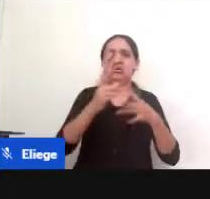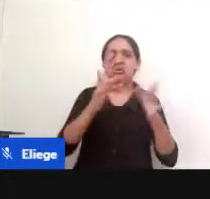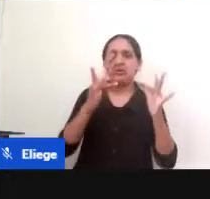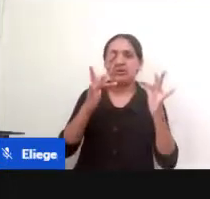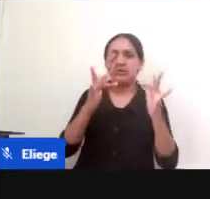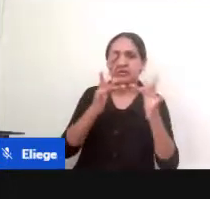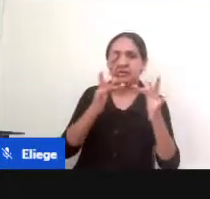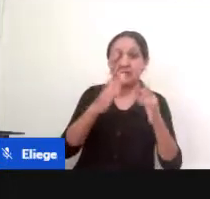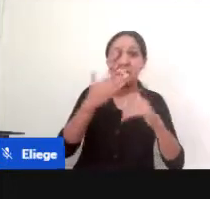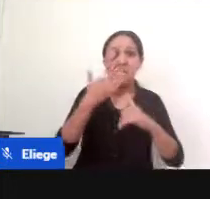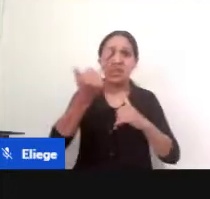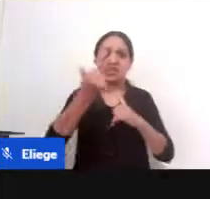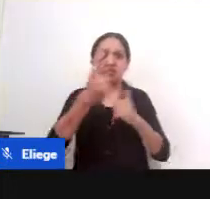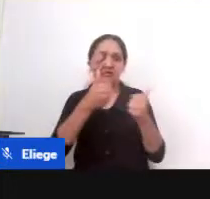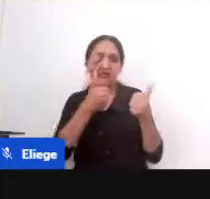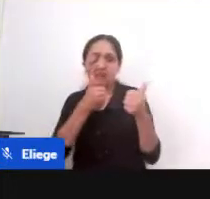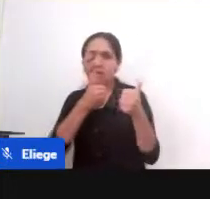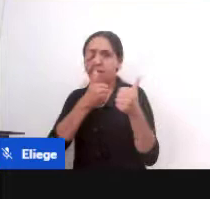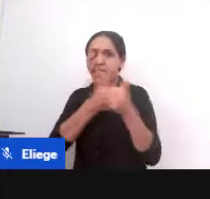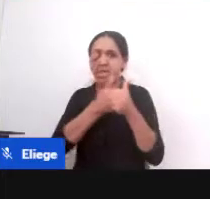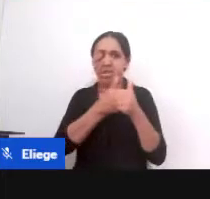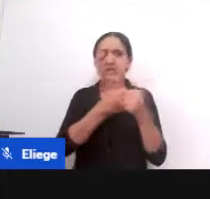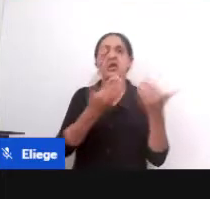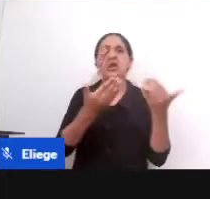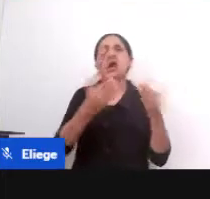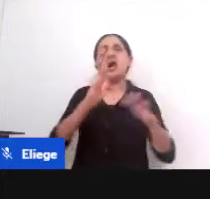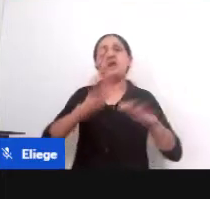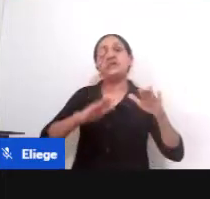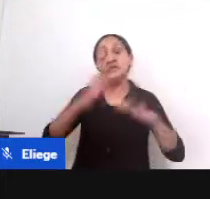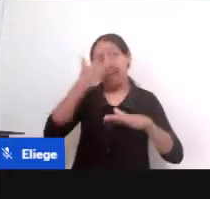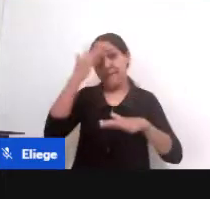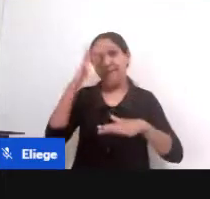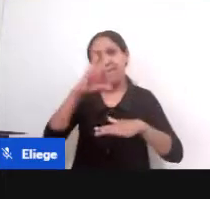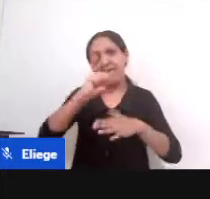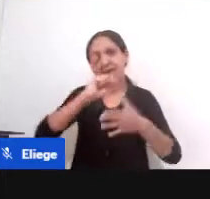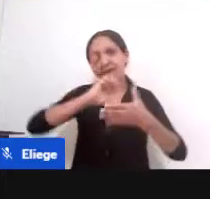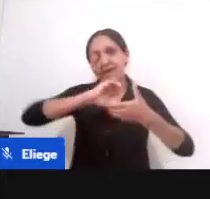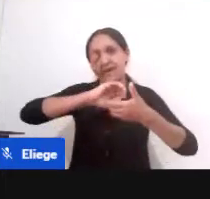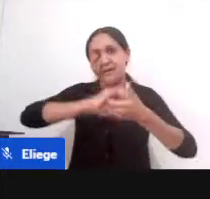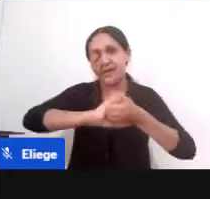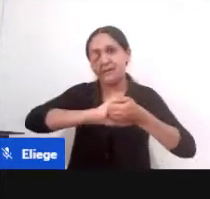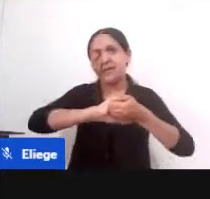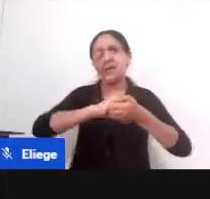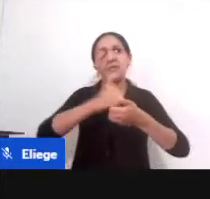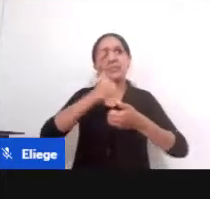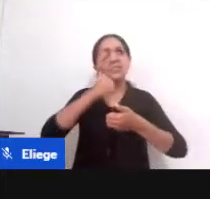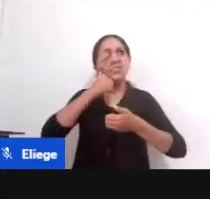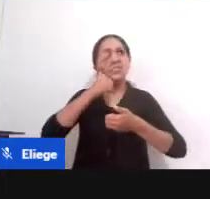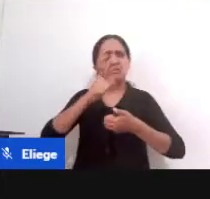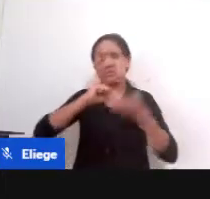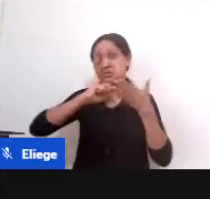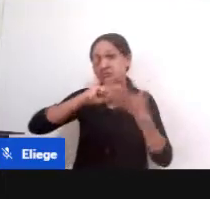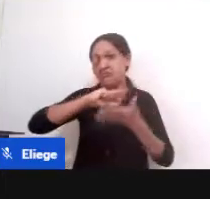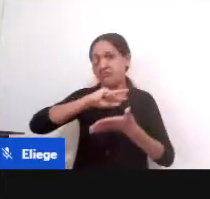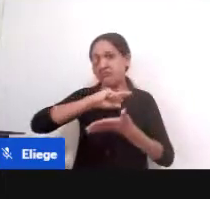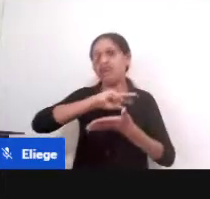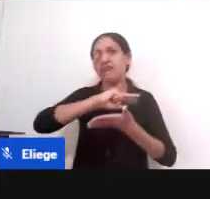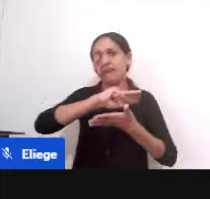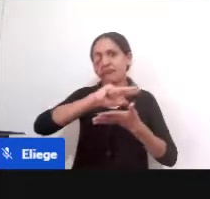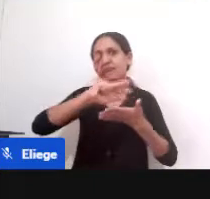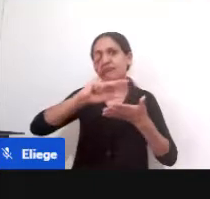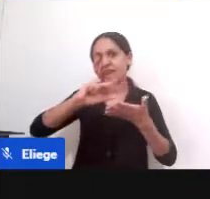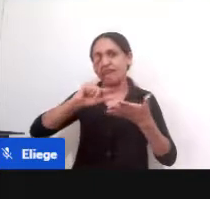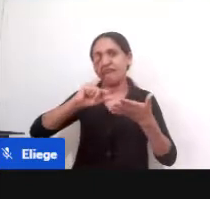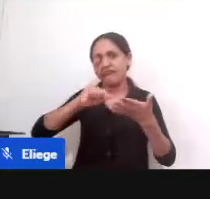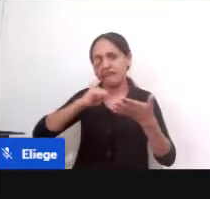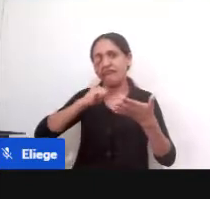quer ficar perto do fulano, o menino não quer pegar na mão da menina, não quer chegar perto da menina. Então, são todos esses processos de interações